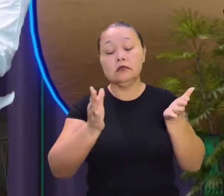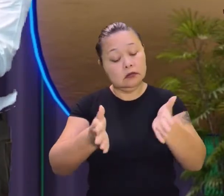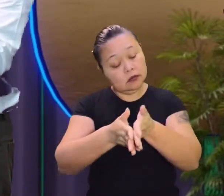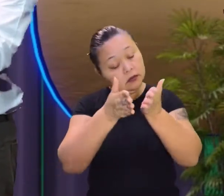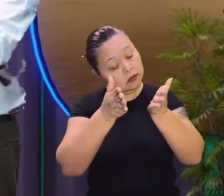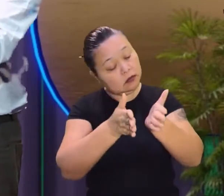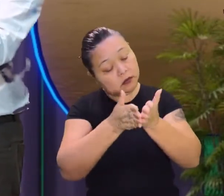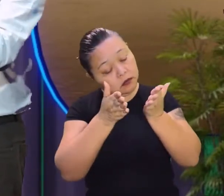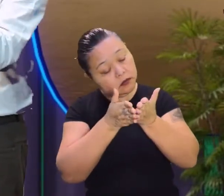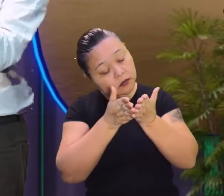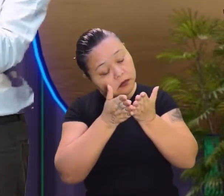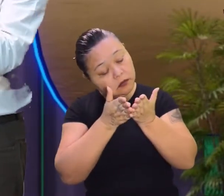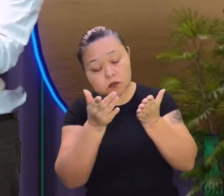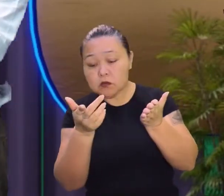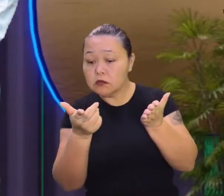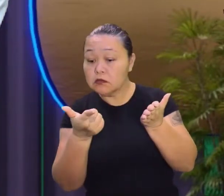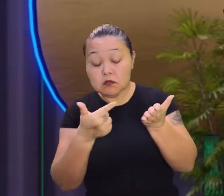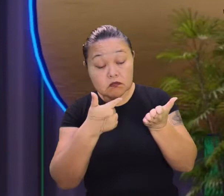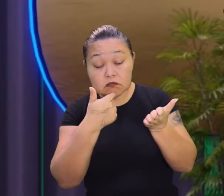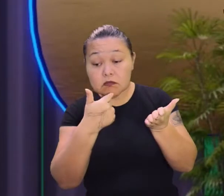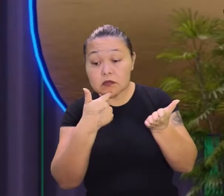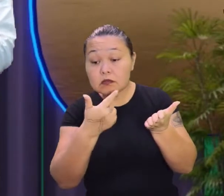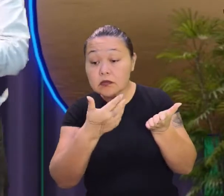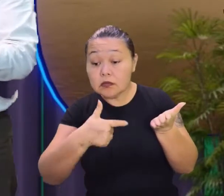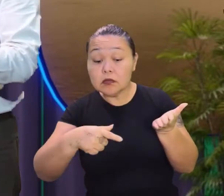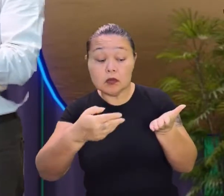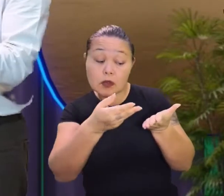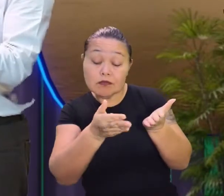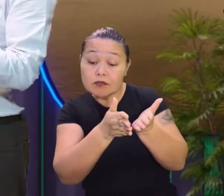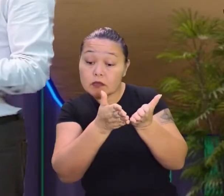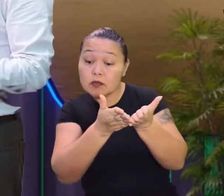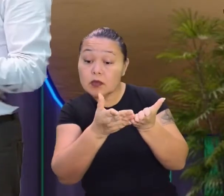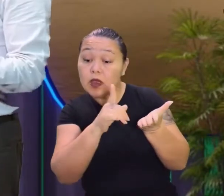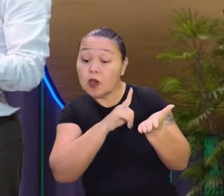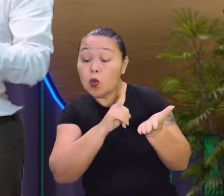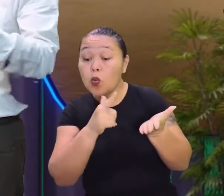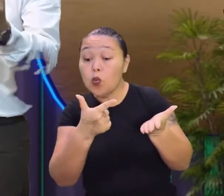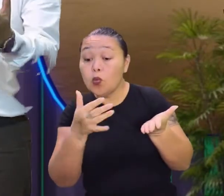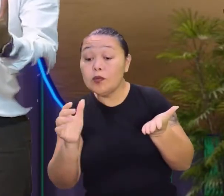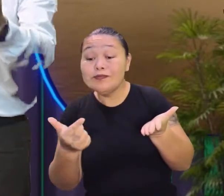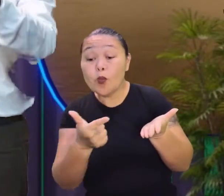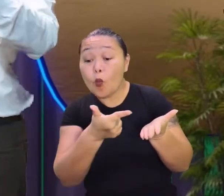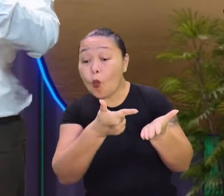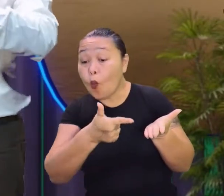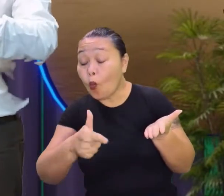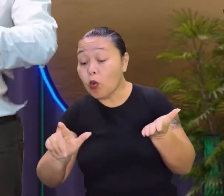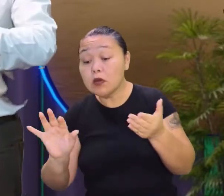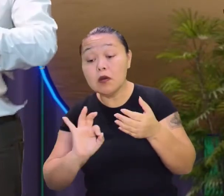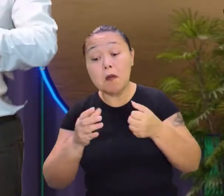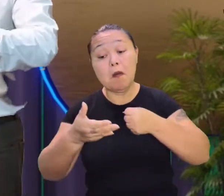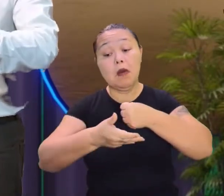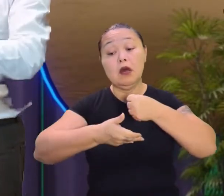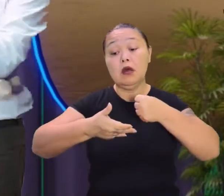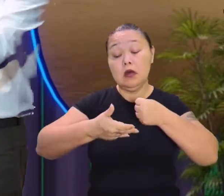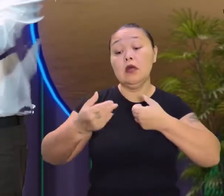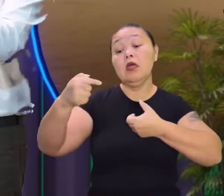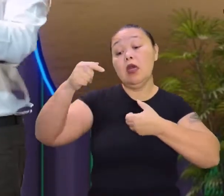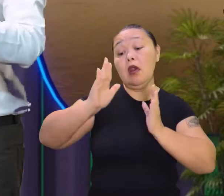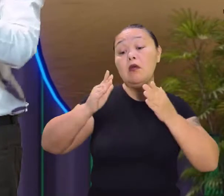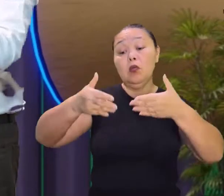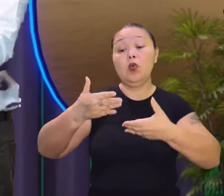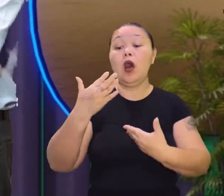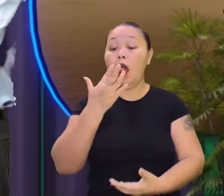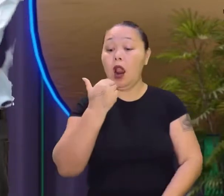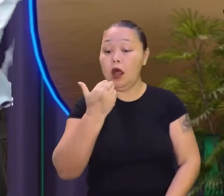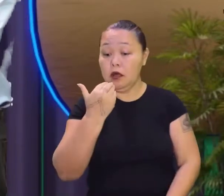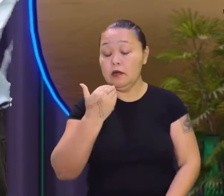pobreza não deixa com que as pessoas tenham o básico, inclusive na alimentação, que é o básico